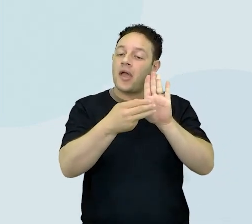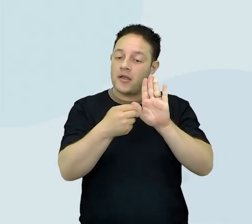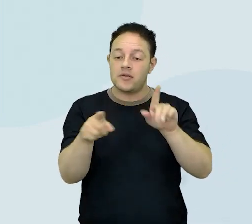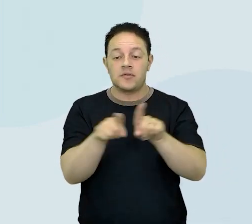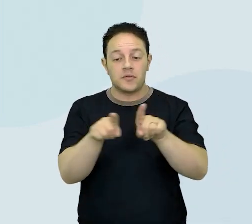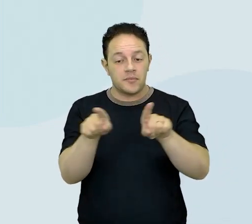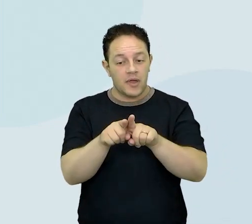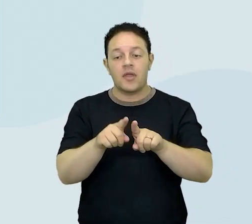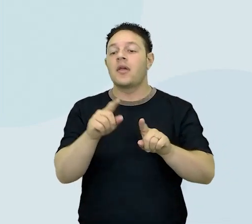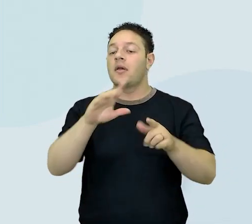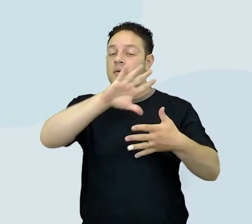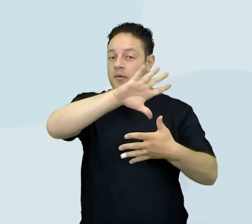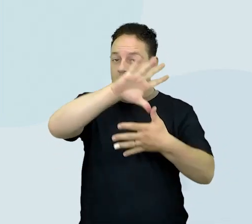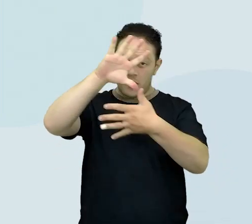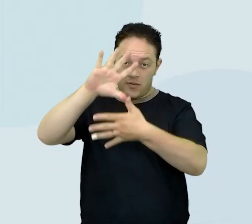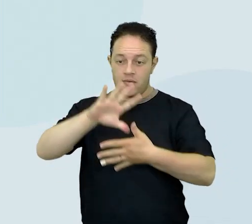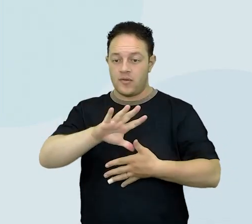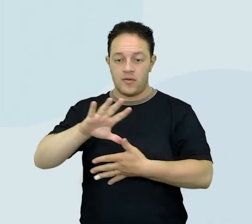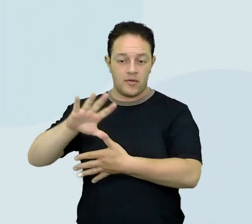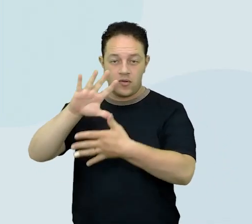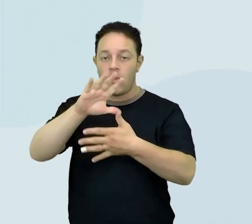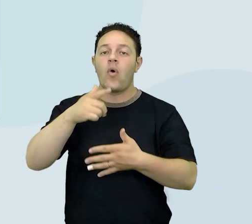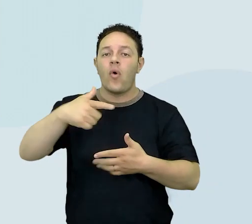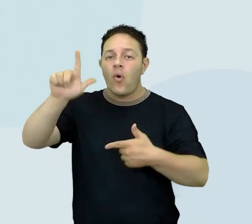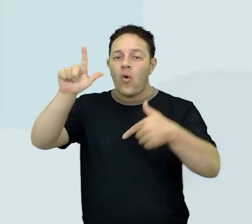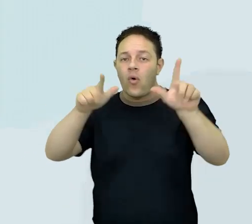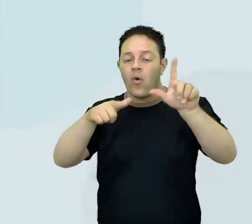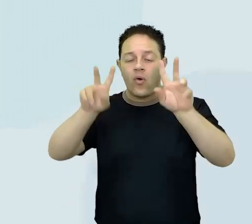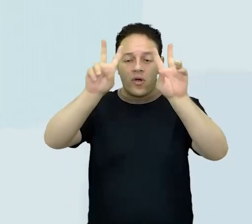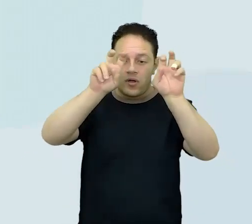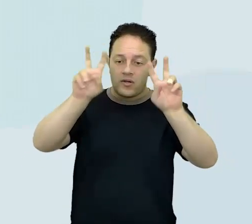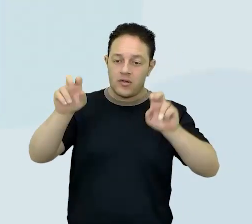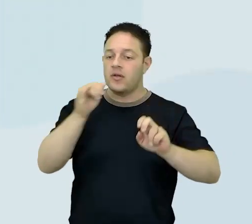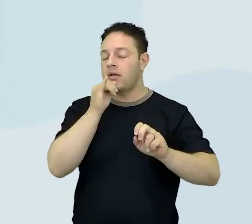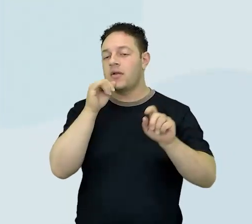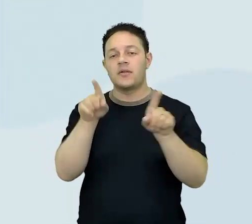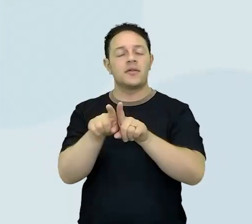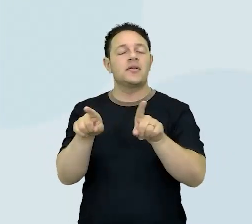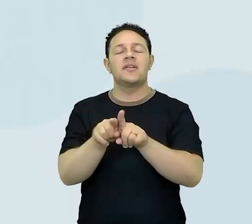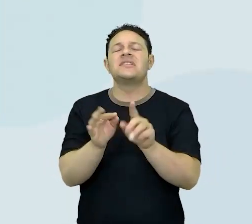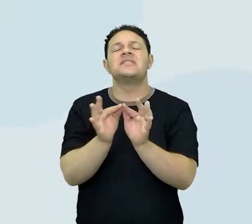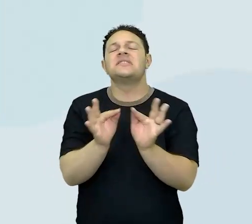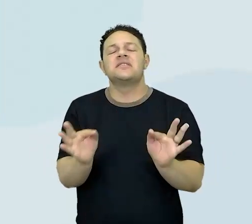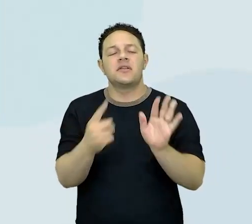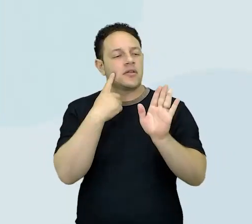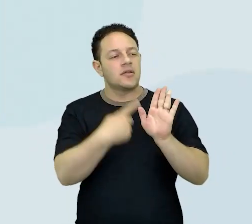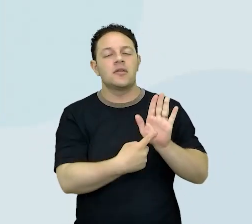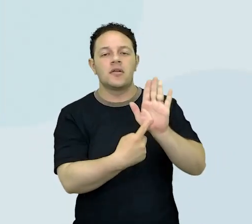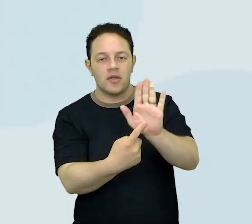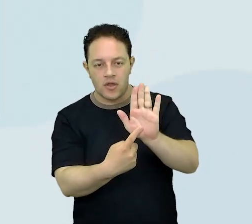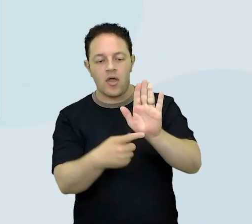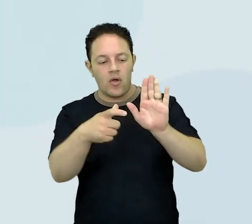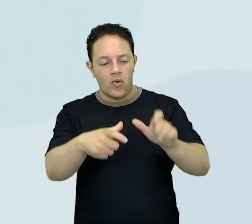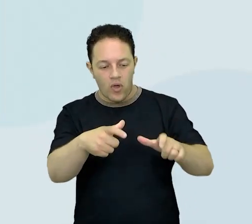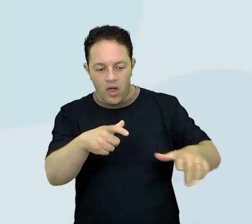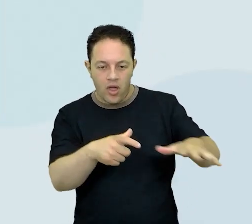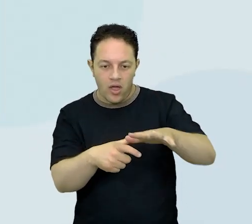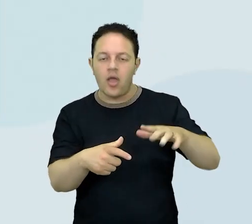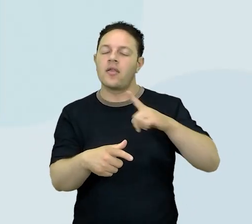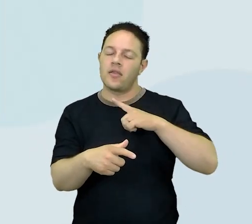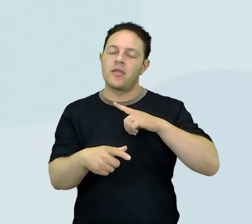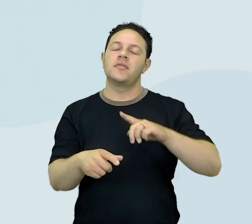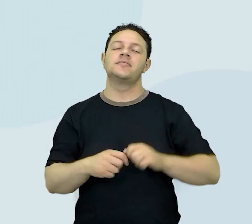metodológicas e todos os mapas que tratam de outro assunto, além da simples representação do terreno.